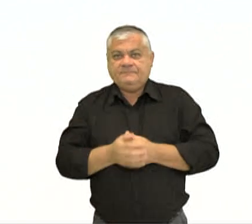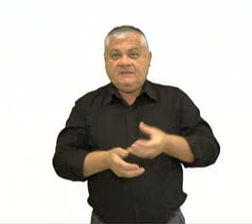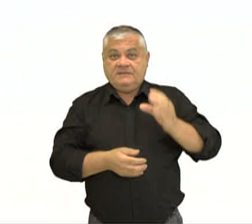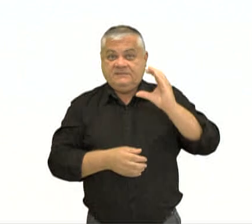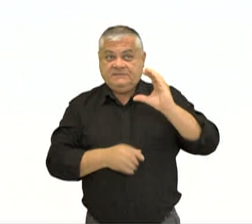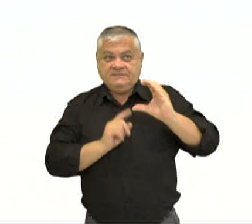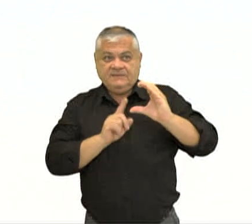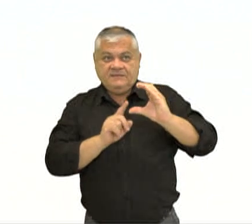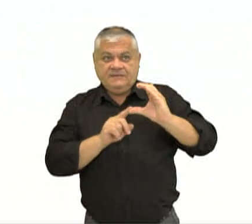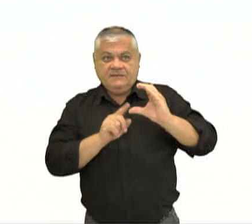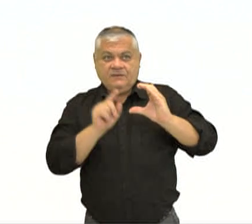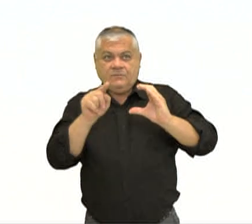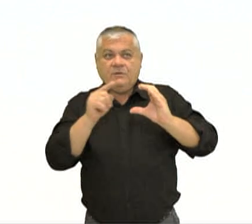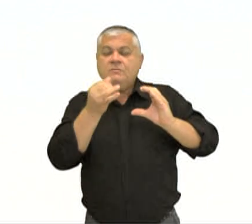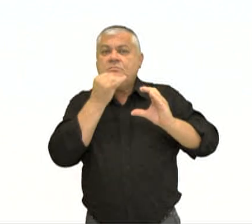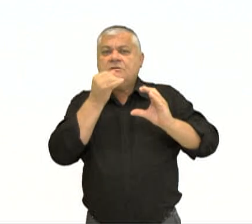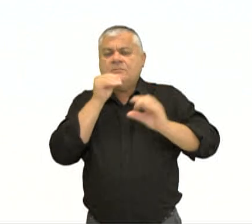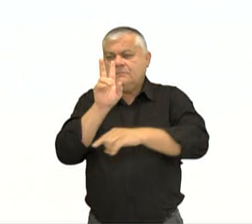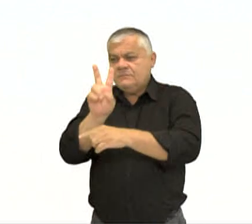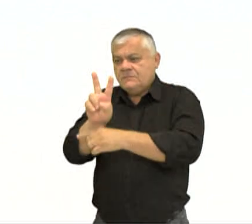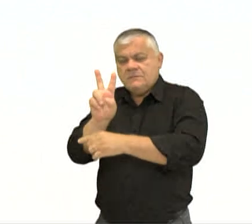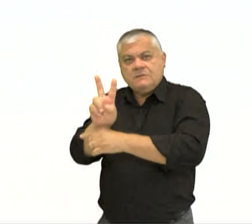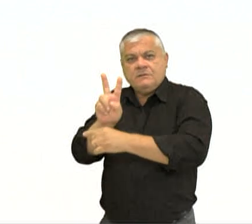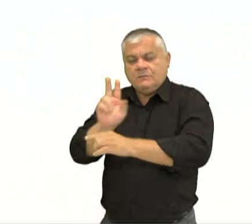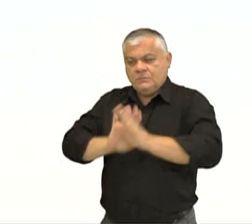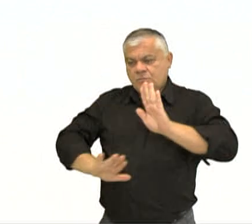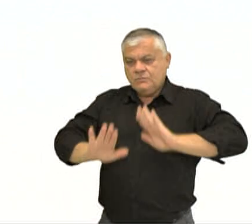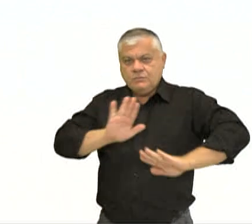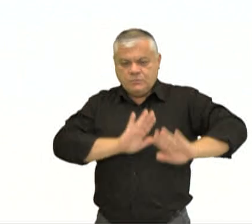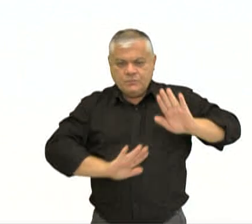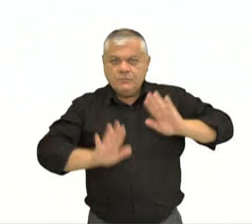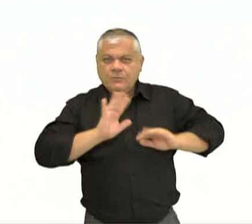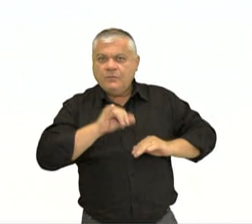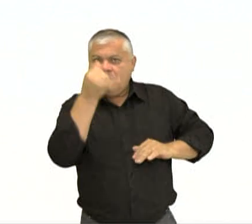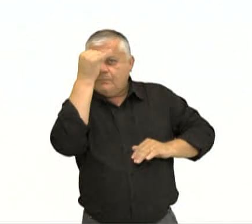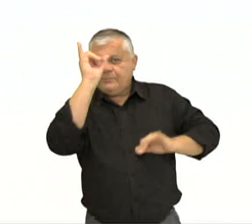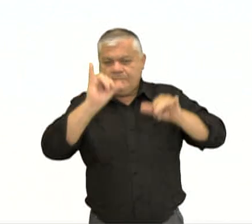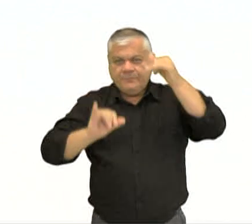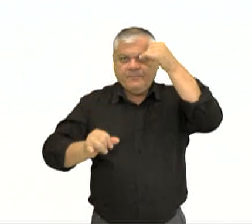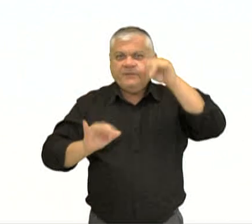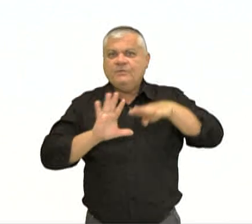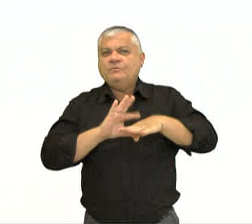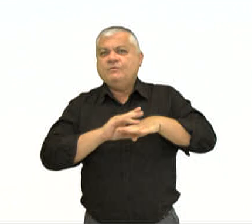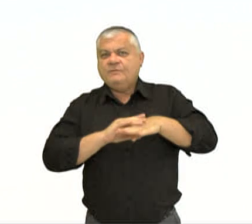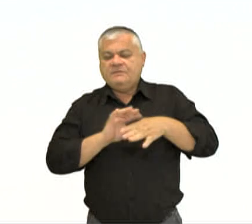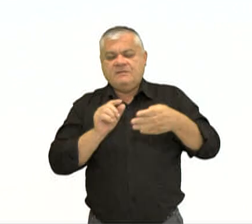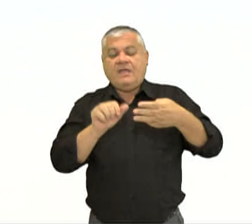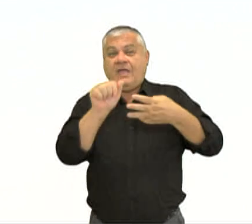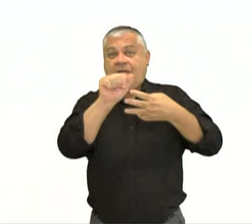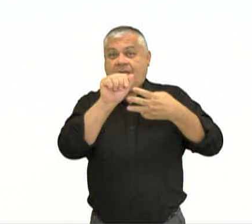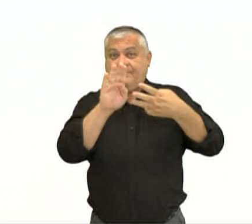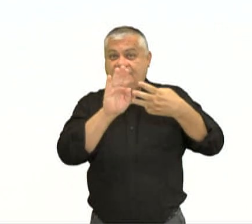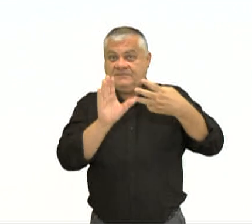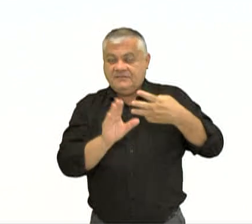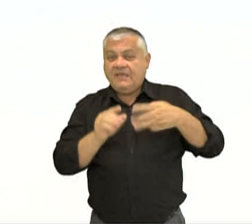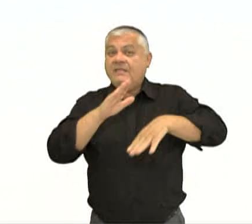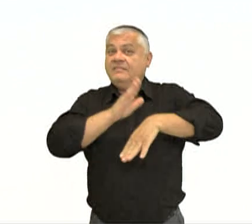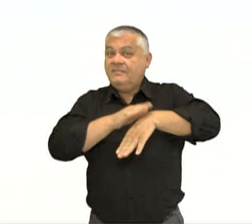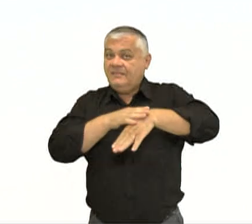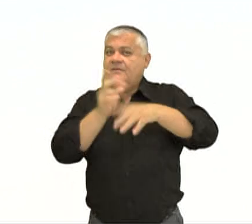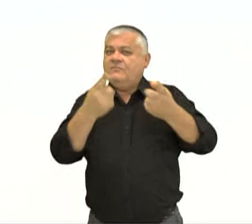E a letra C. Quais são as formas de prevenção que a gente tem hoje para essa doença? Então, vou te dar um tempinho